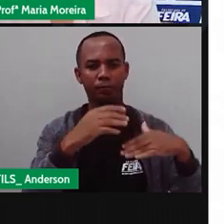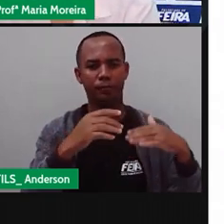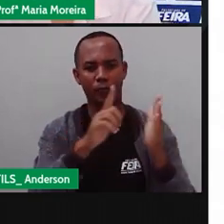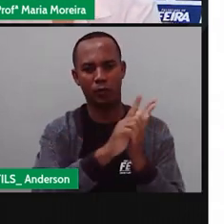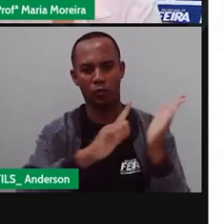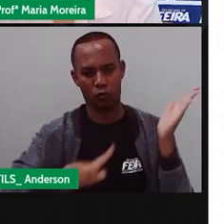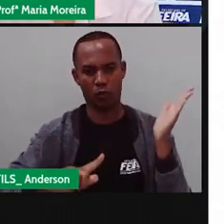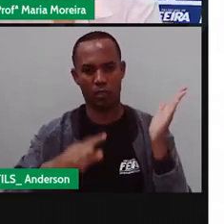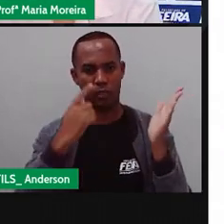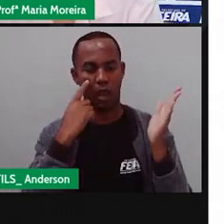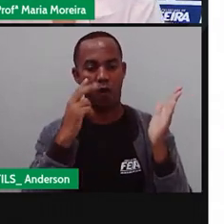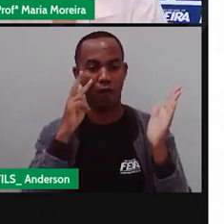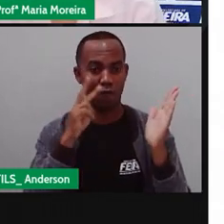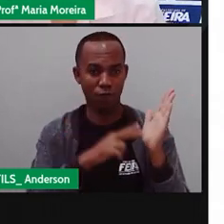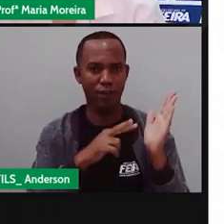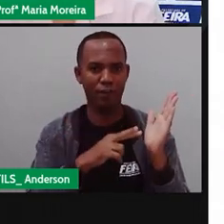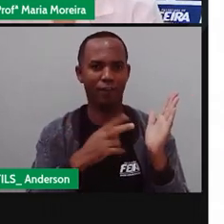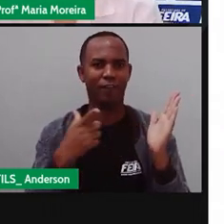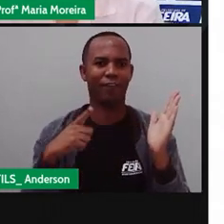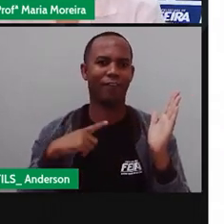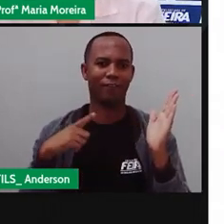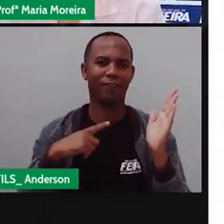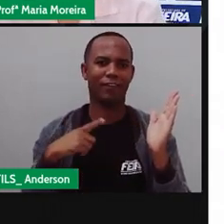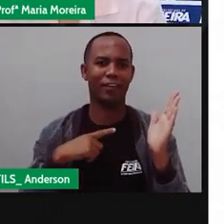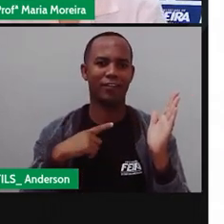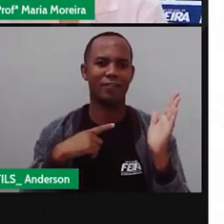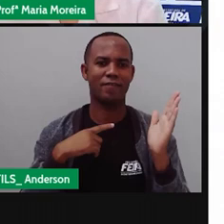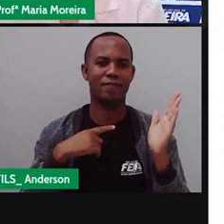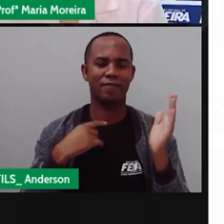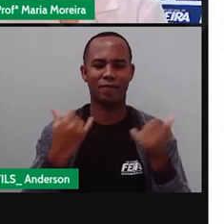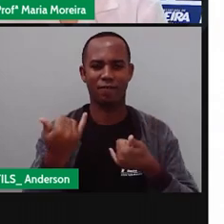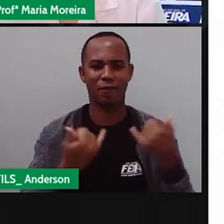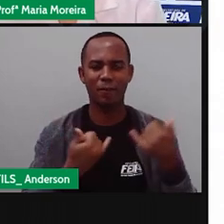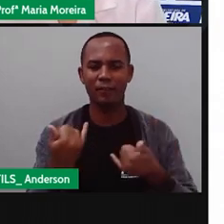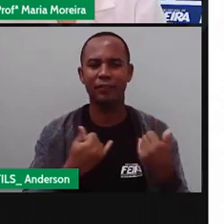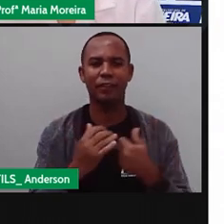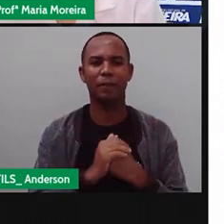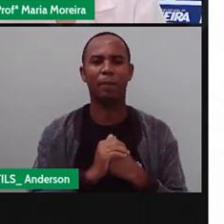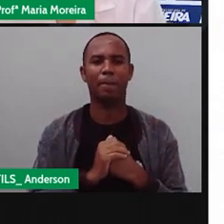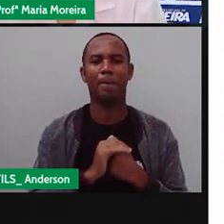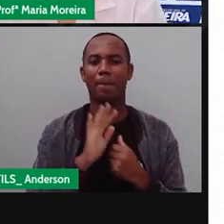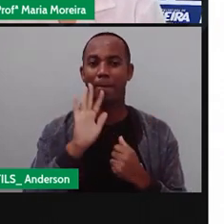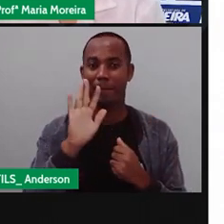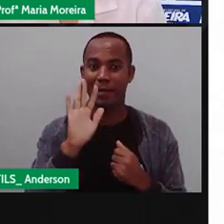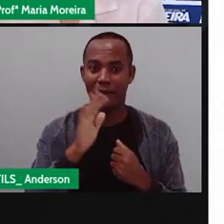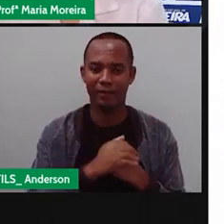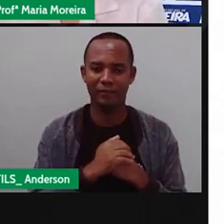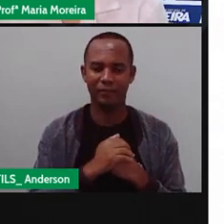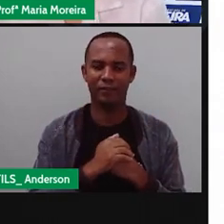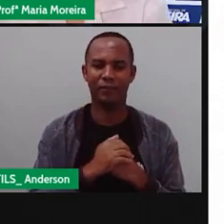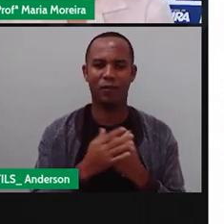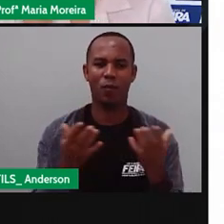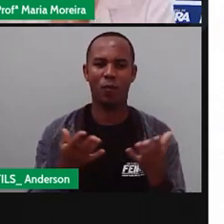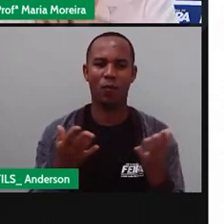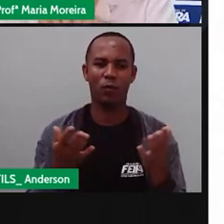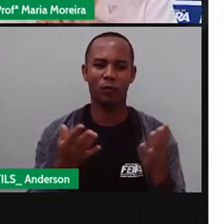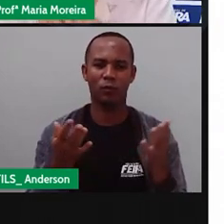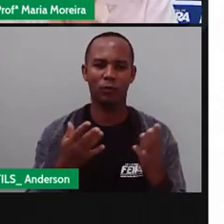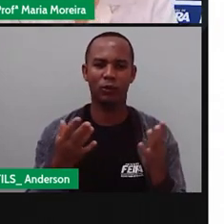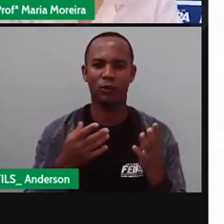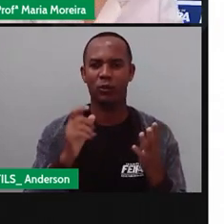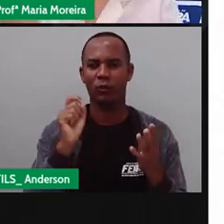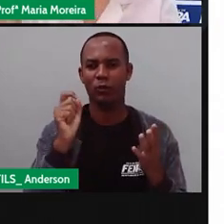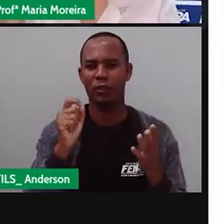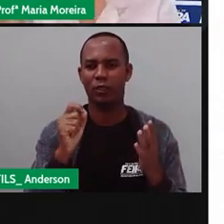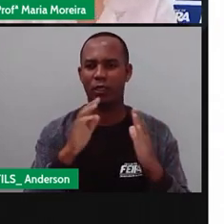Não, não é isso? Nos jornais que passam aí com informações. Então, por isso que a Pra no início falou: olha, essa aula de hoje está bem